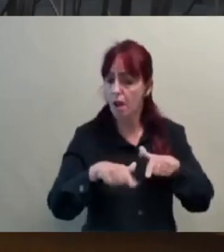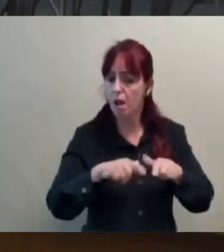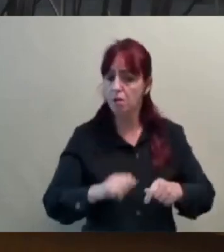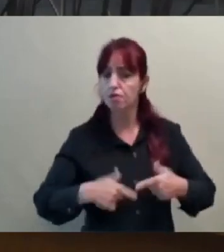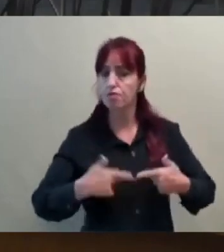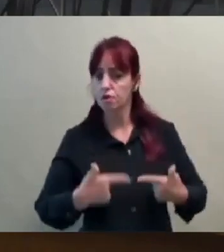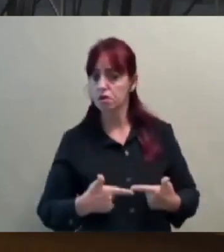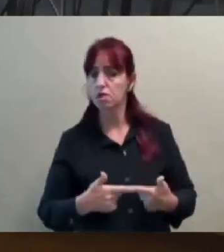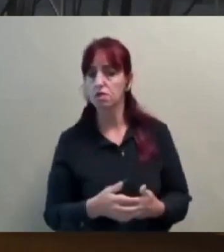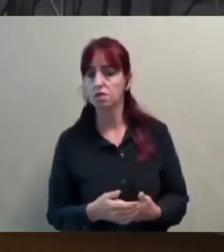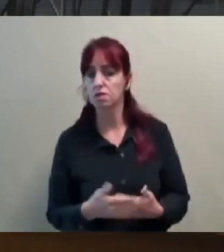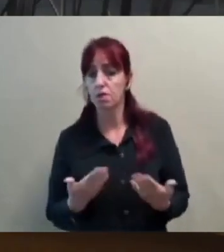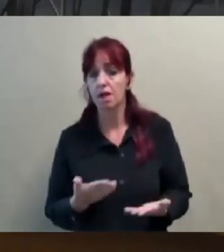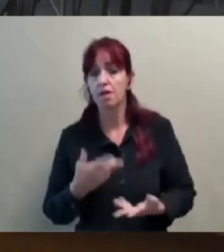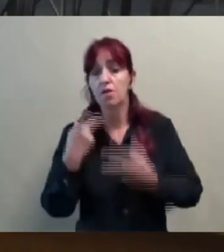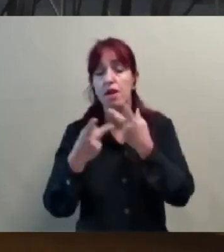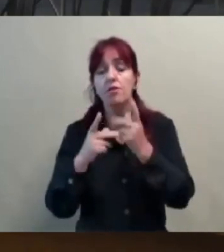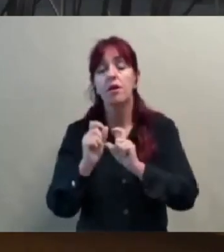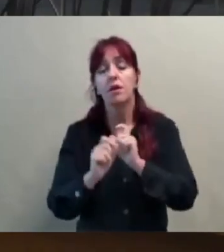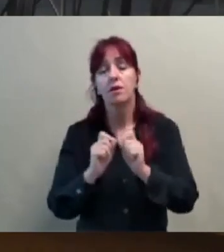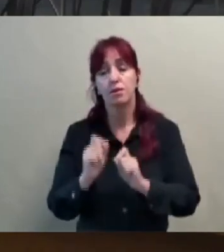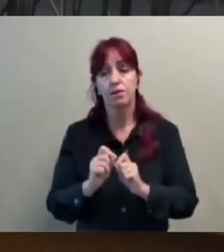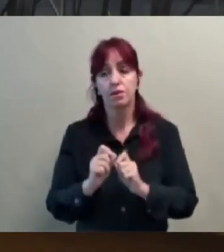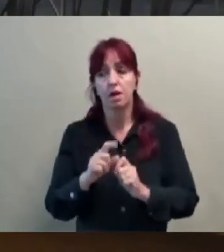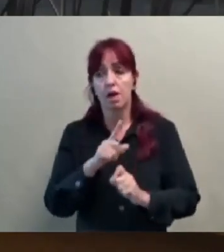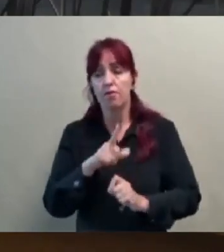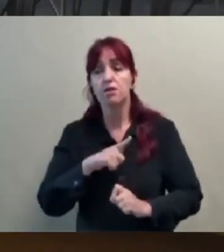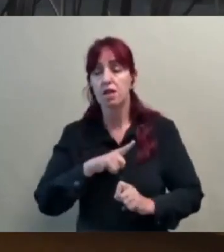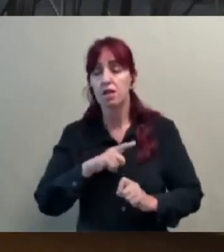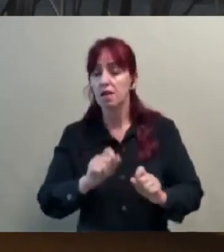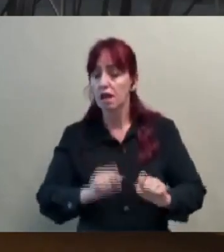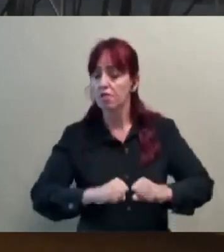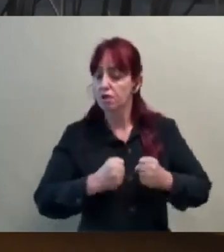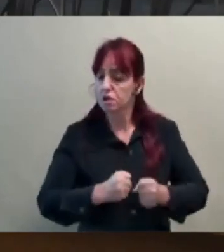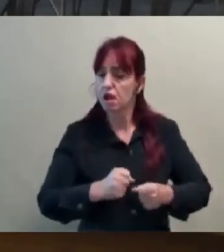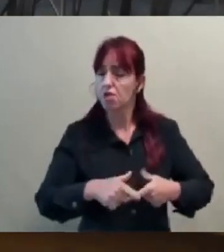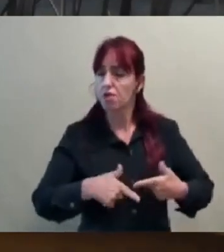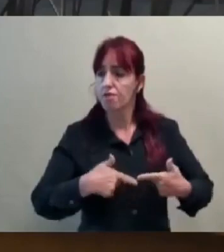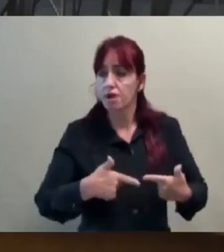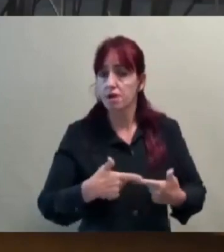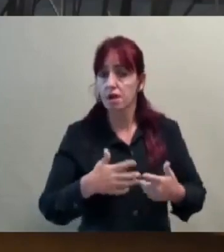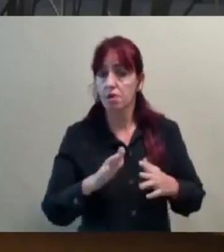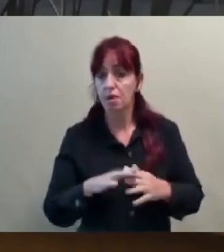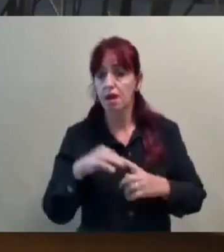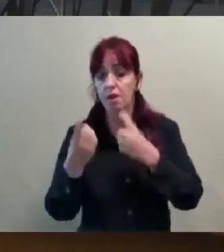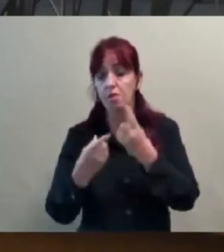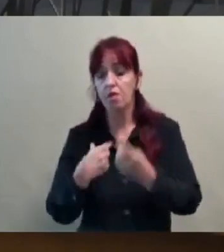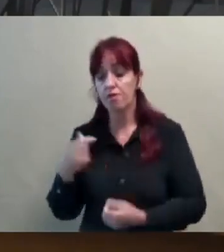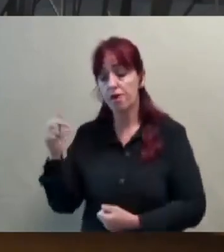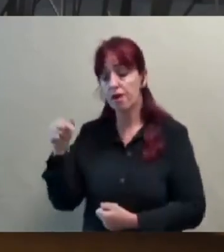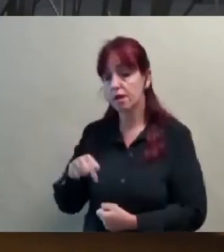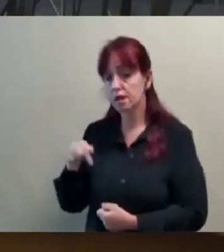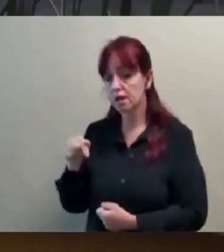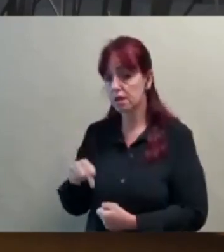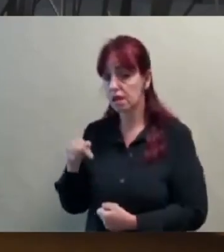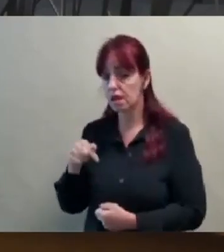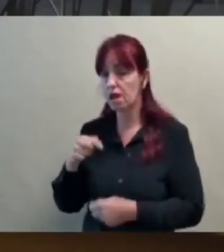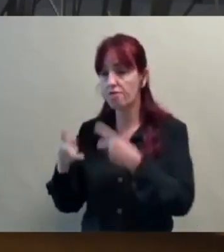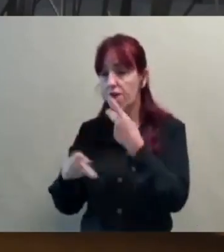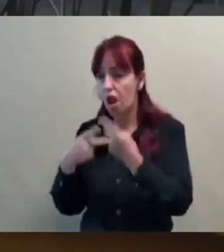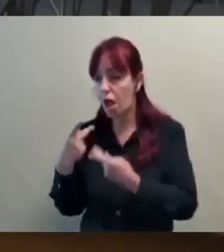continua fazendo, mas eu quero dizer, você está fazendo, mas quando vocês vieram aqui com o Monti, falando mal do